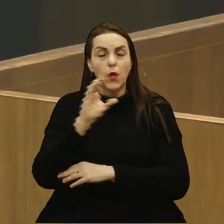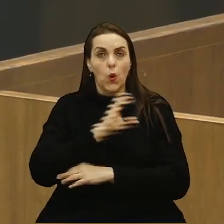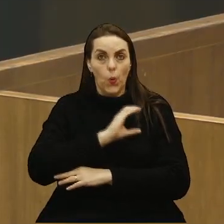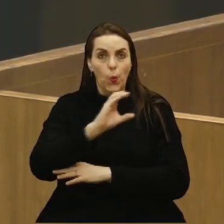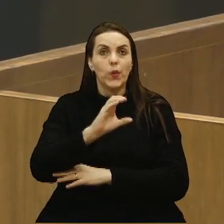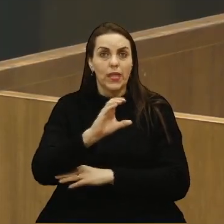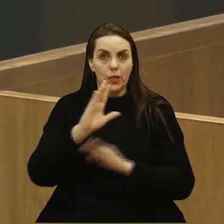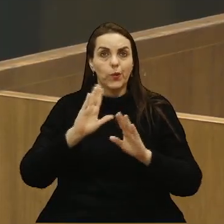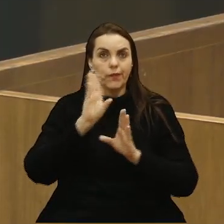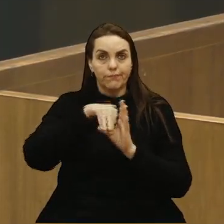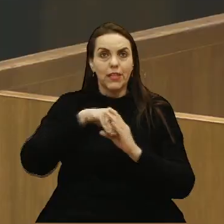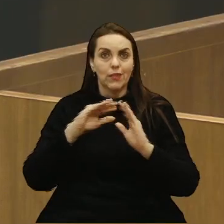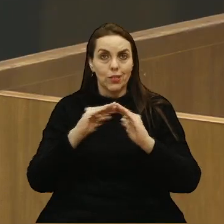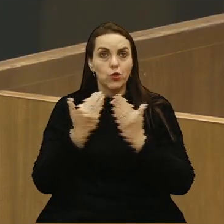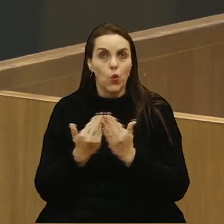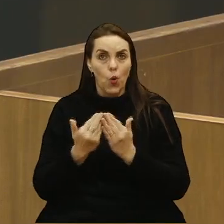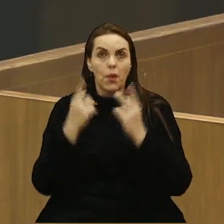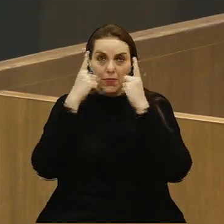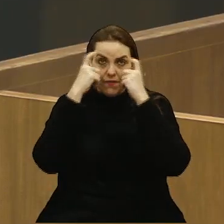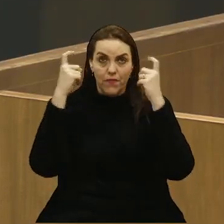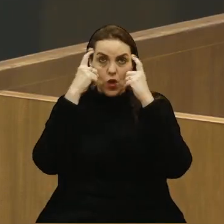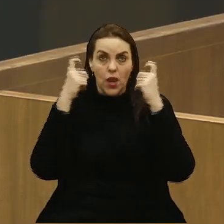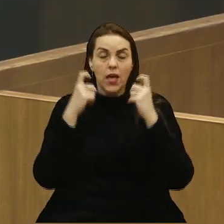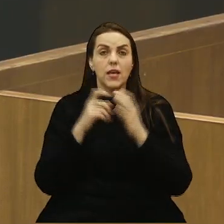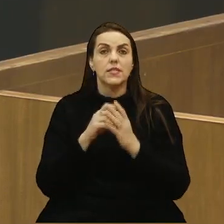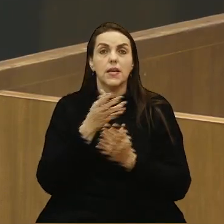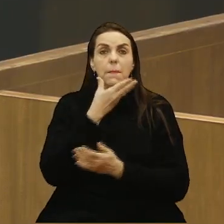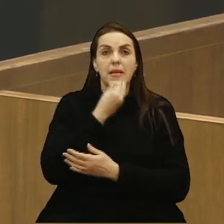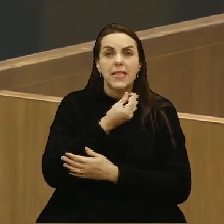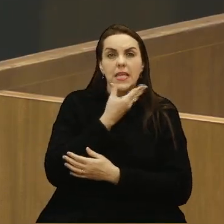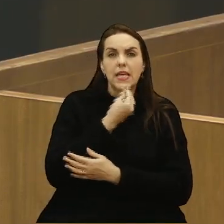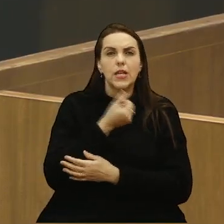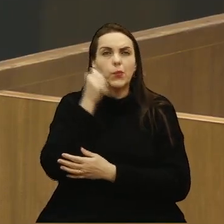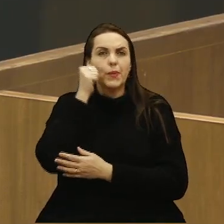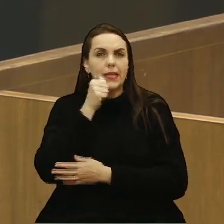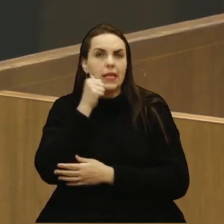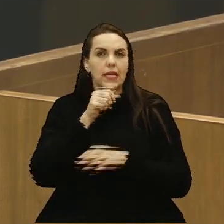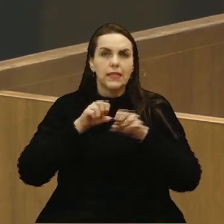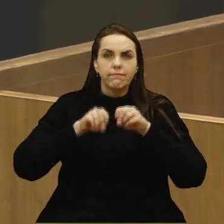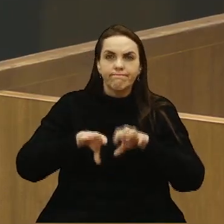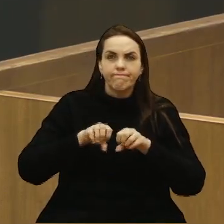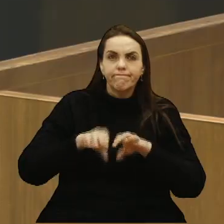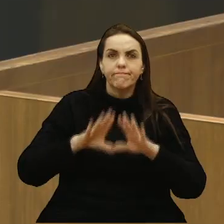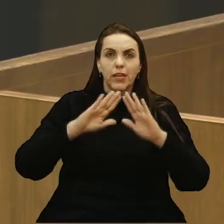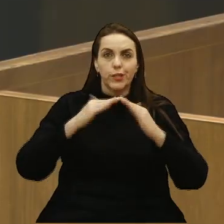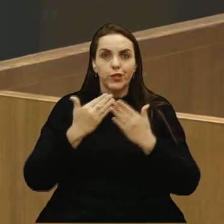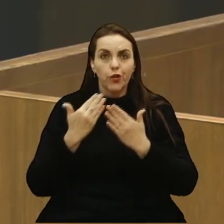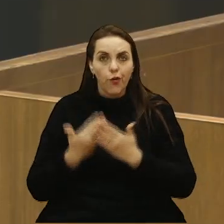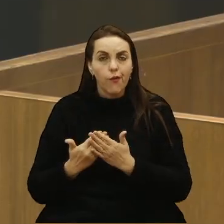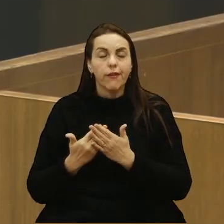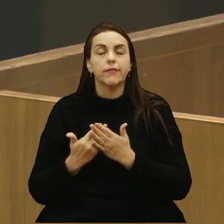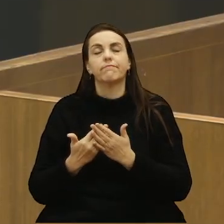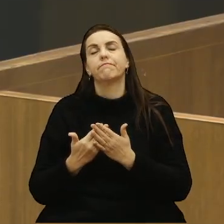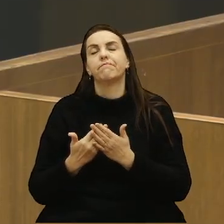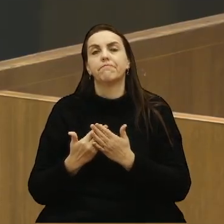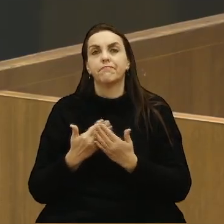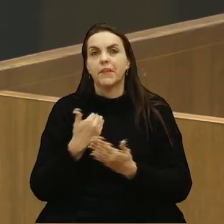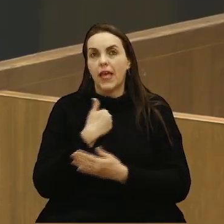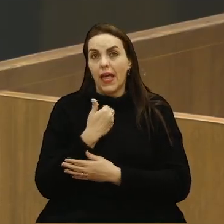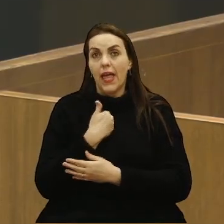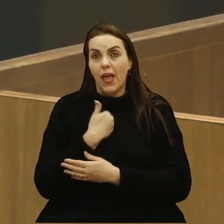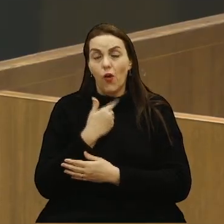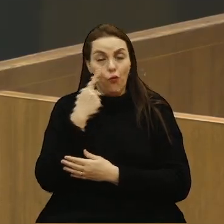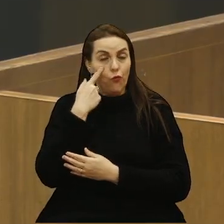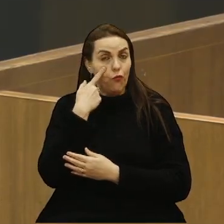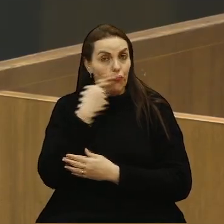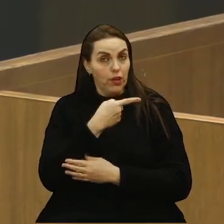das escolas, sobre a violência com os meninos e com as meninas nas escolas. E eu vi um